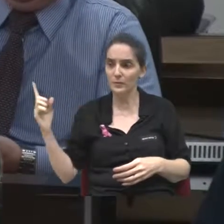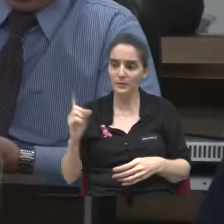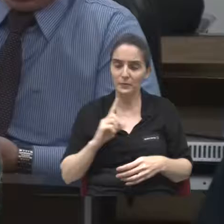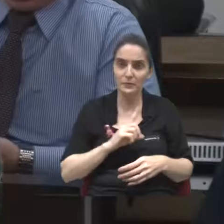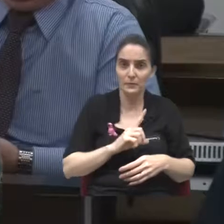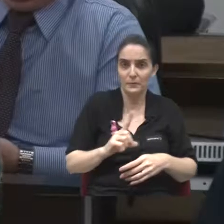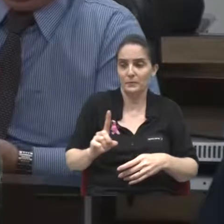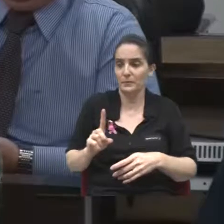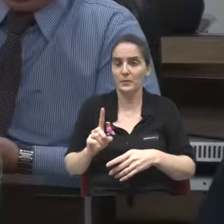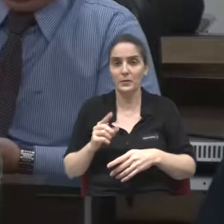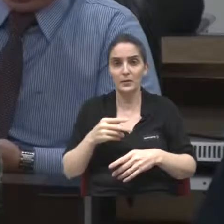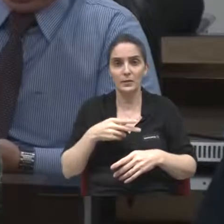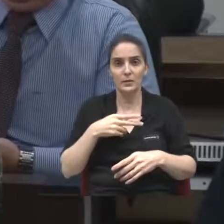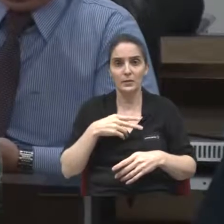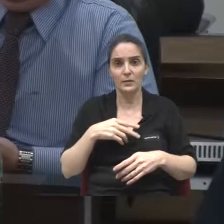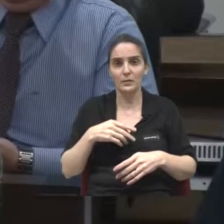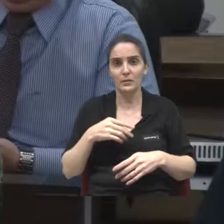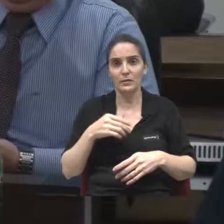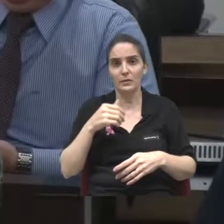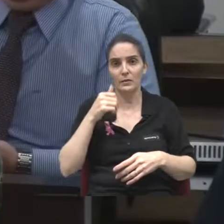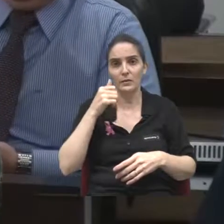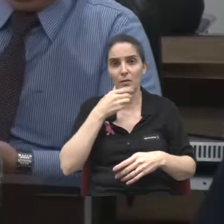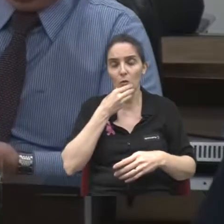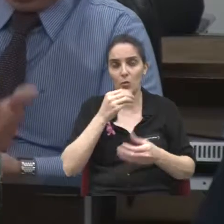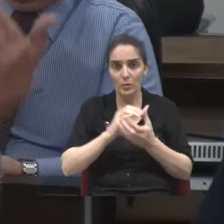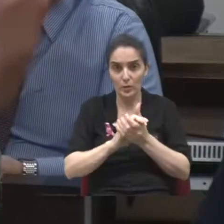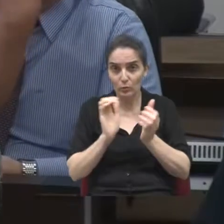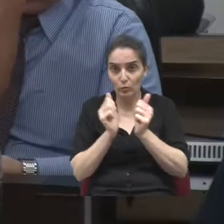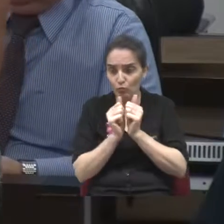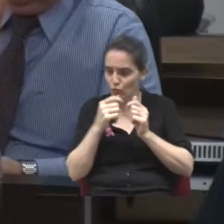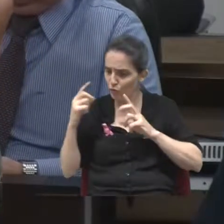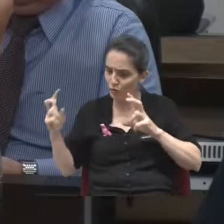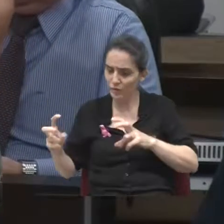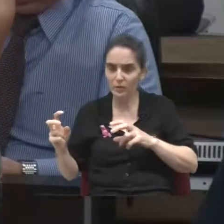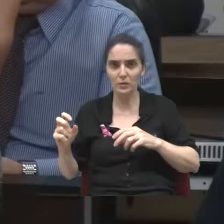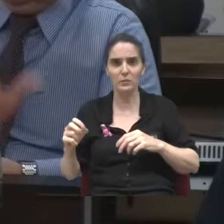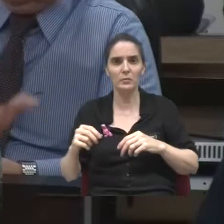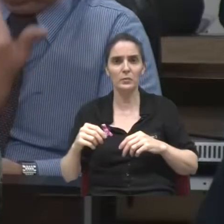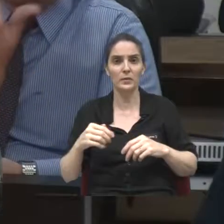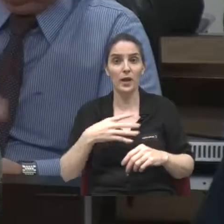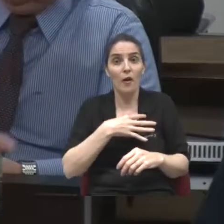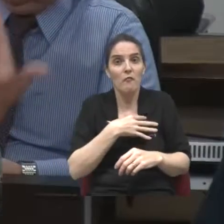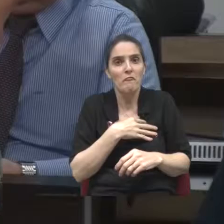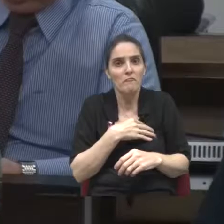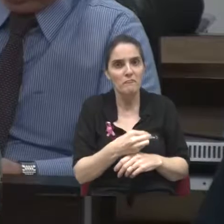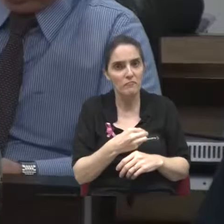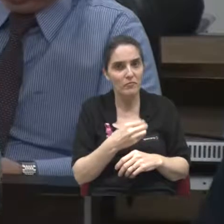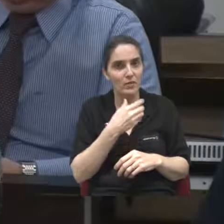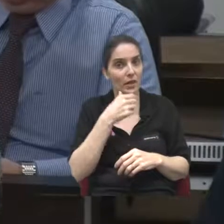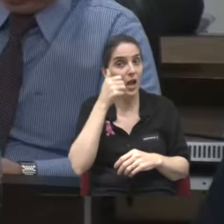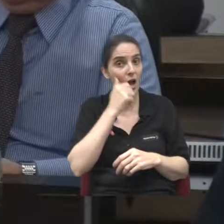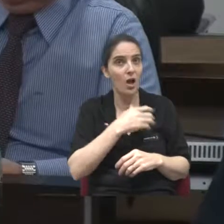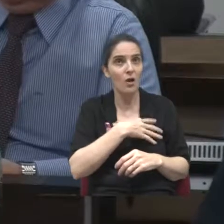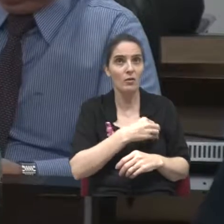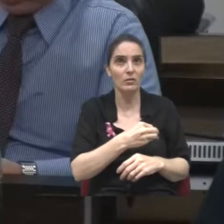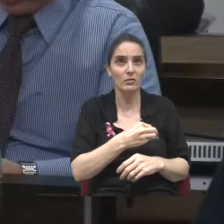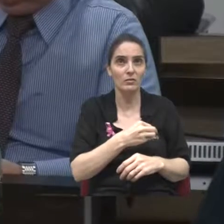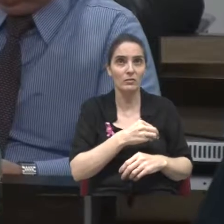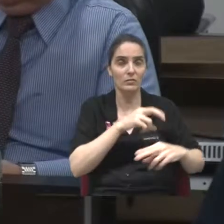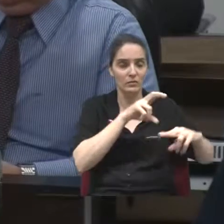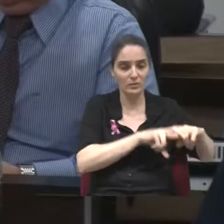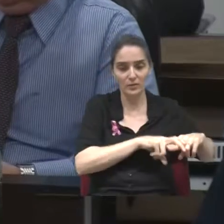marido, a gente não conseguiu. E a minha filha, que estava sentada do outro